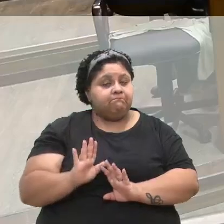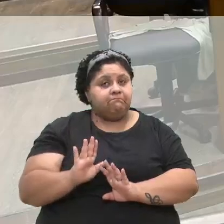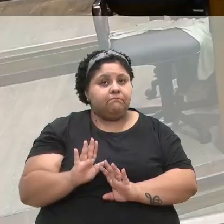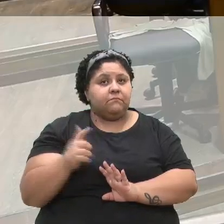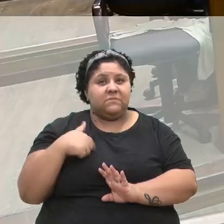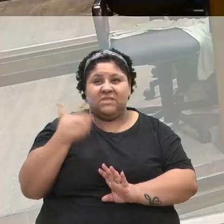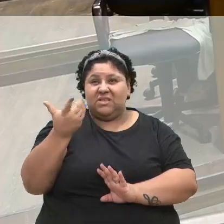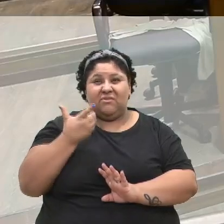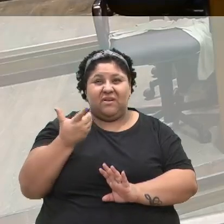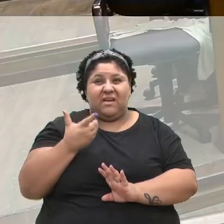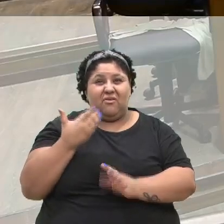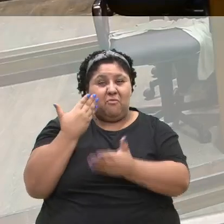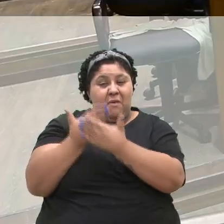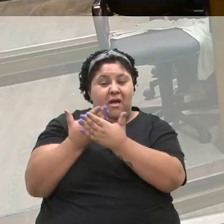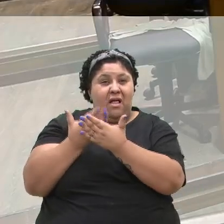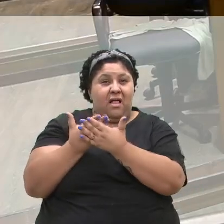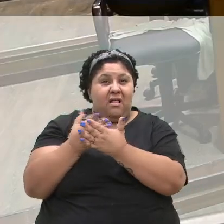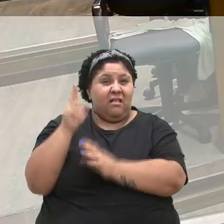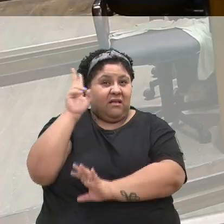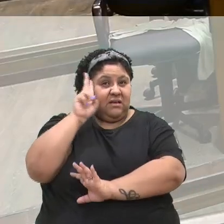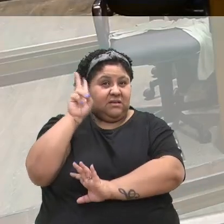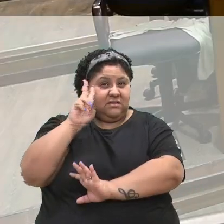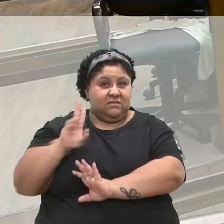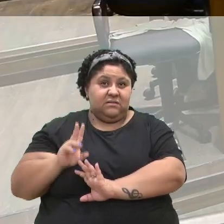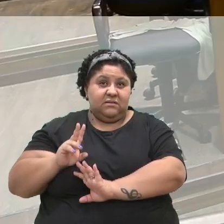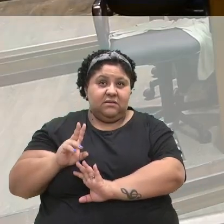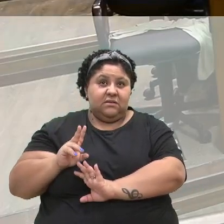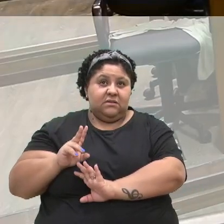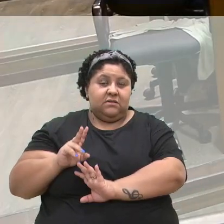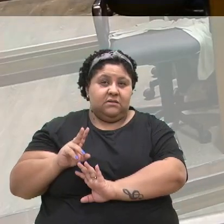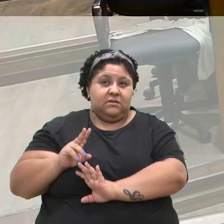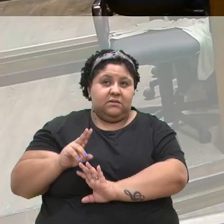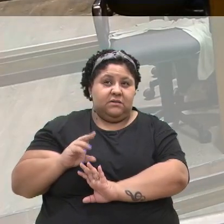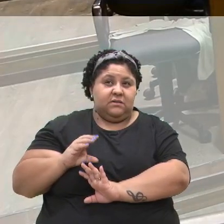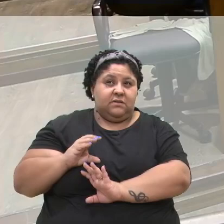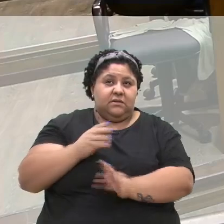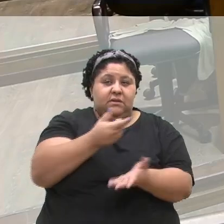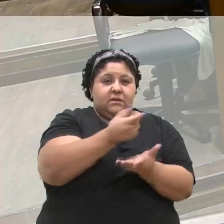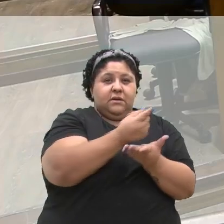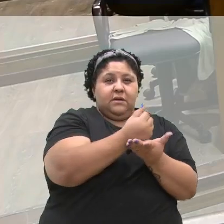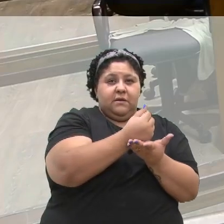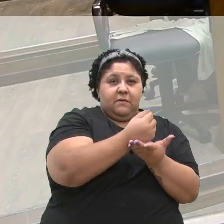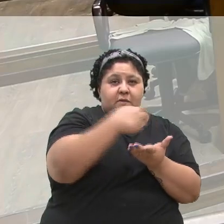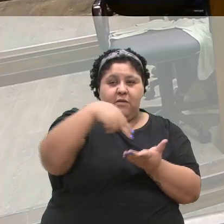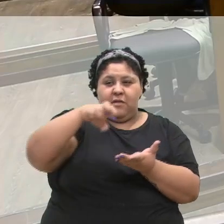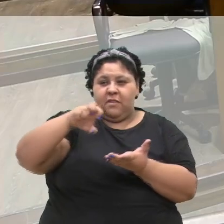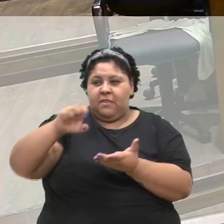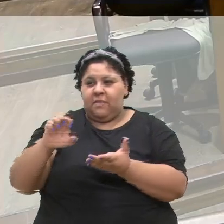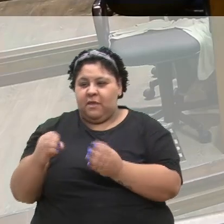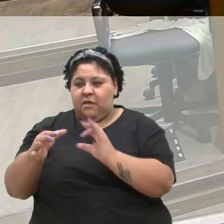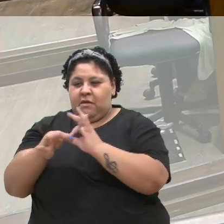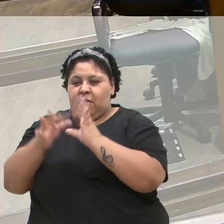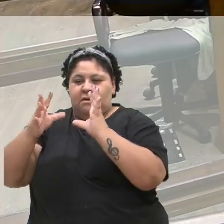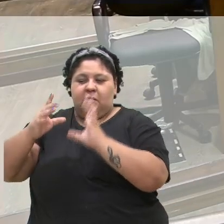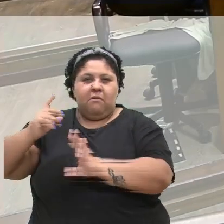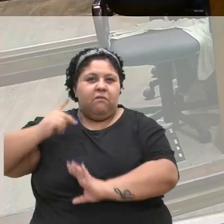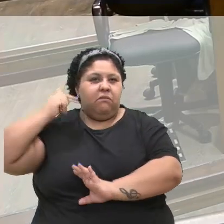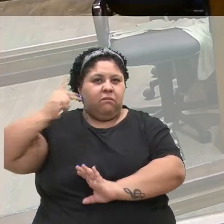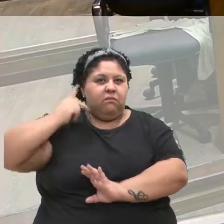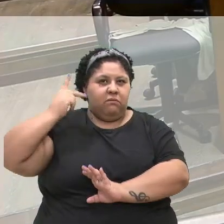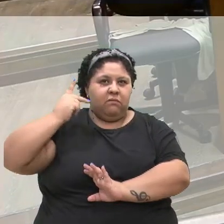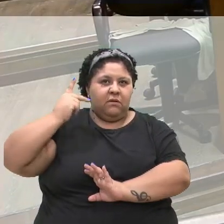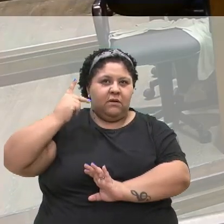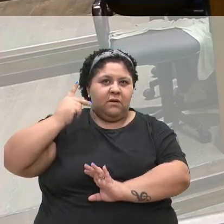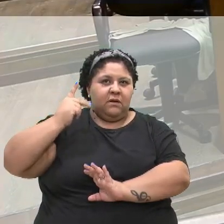quero dar uma aula aqui de história sobre o capitalismo e o neoliberalismo e as políticas para